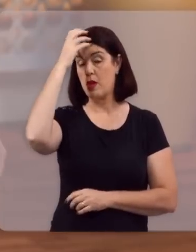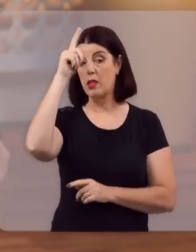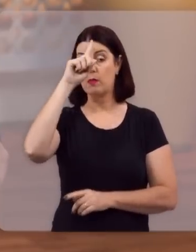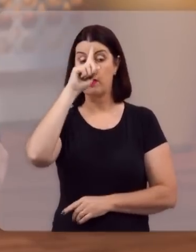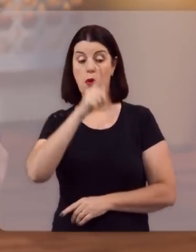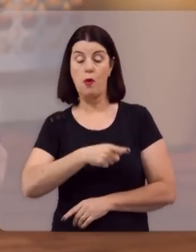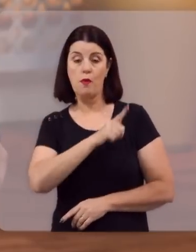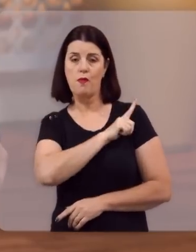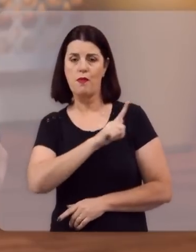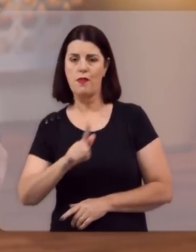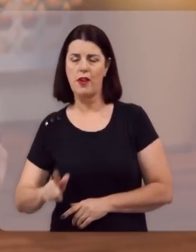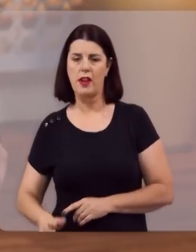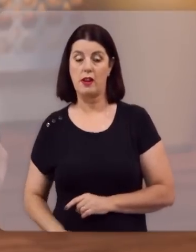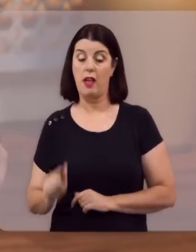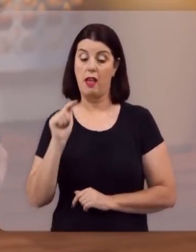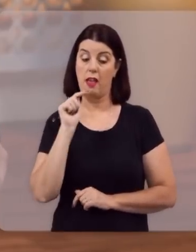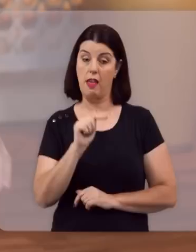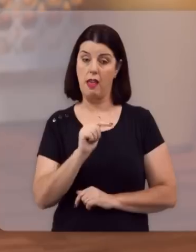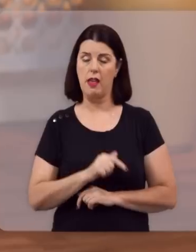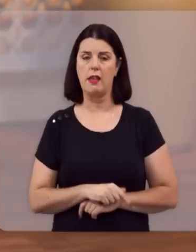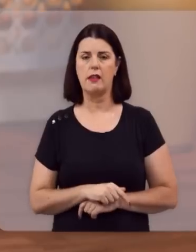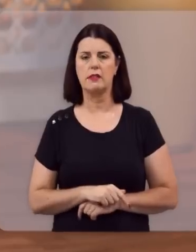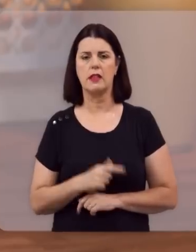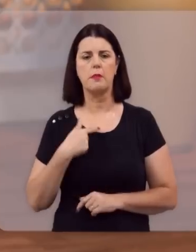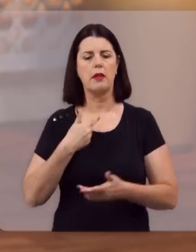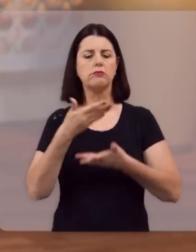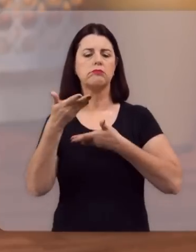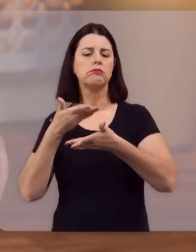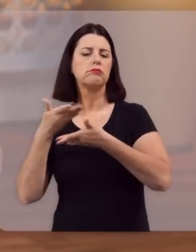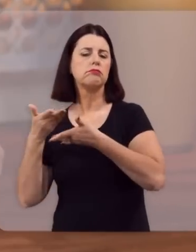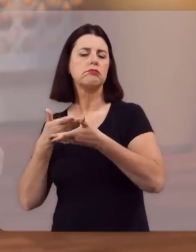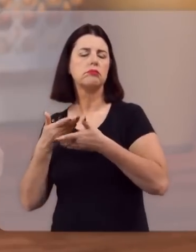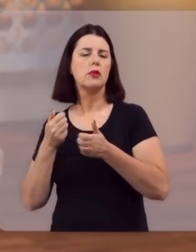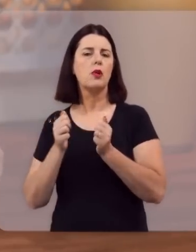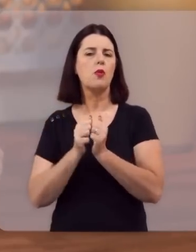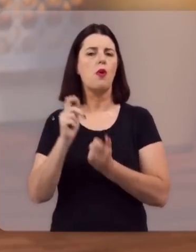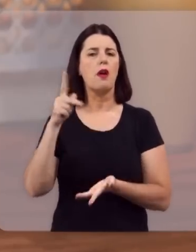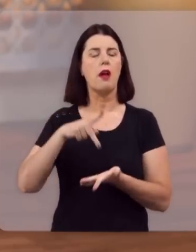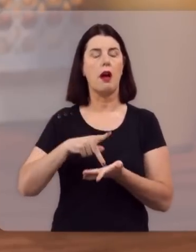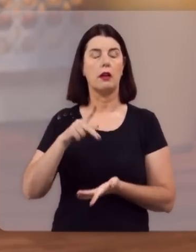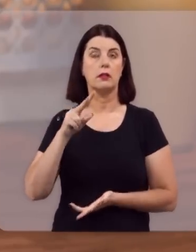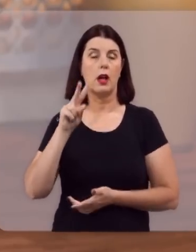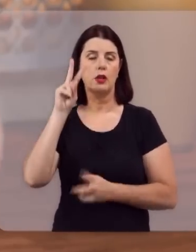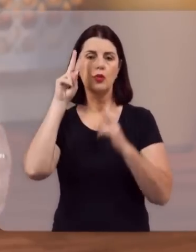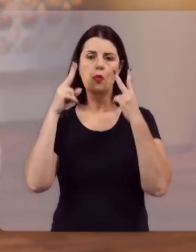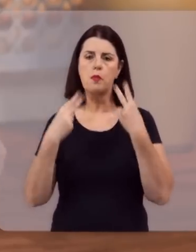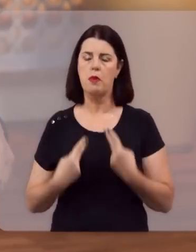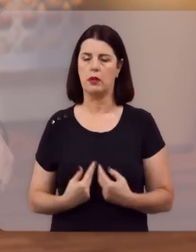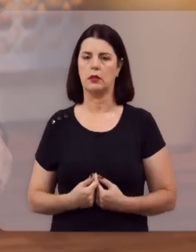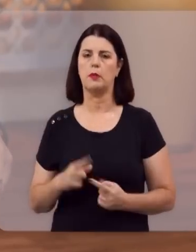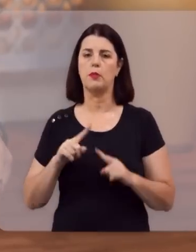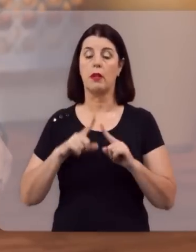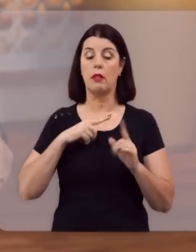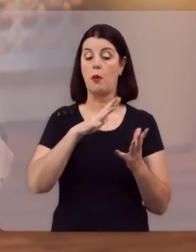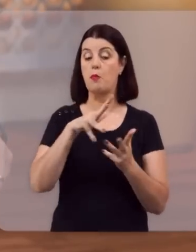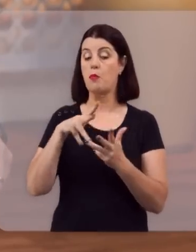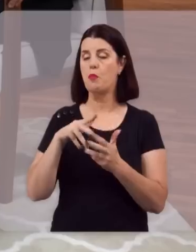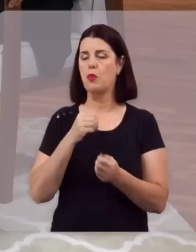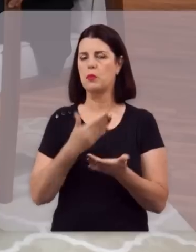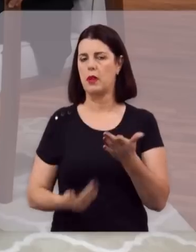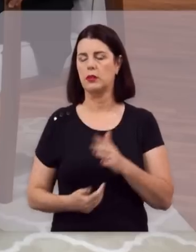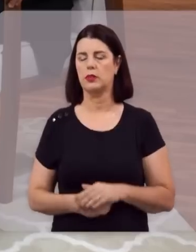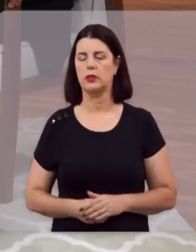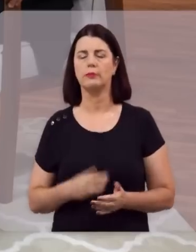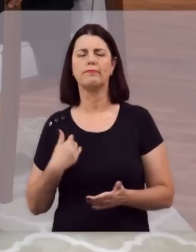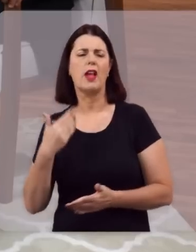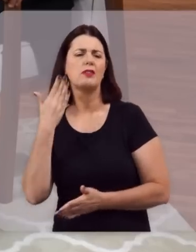governa esse império de trevas e que interage com a realidade humana pelo fato de estarmos num mundo caído. Sei que